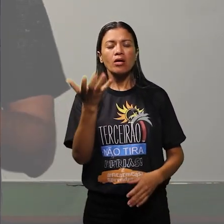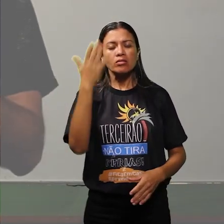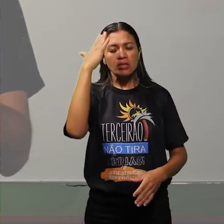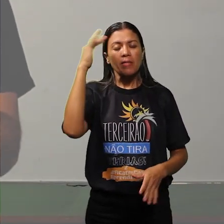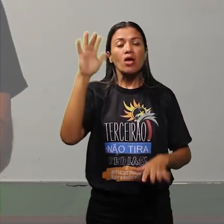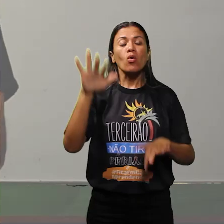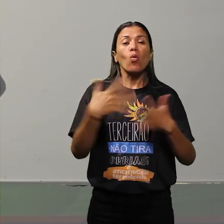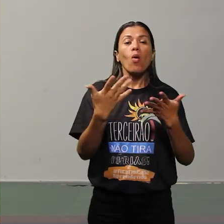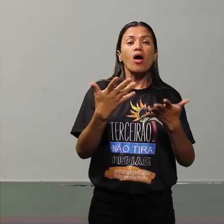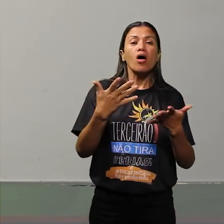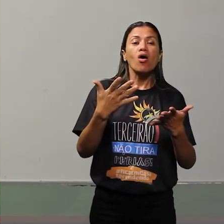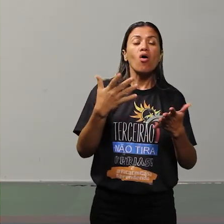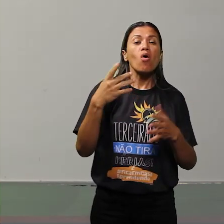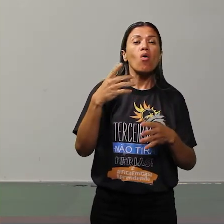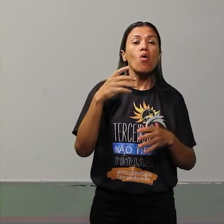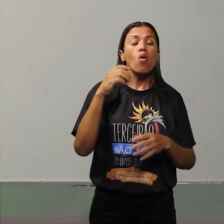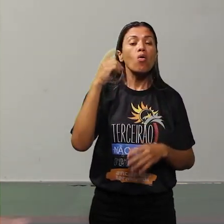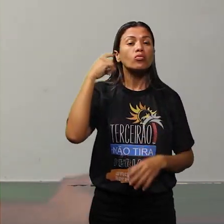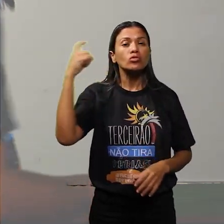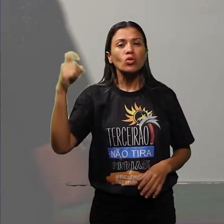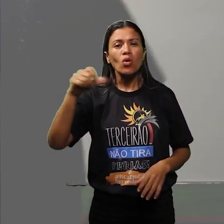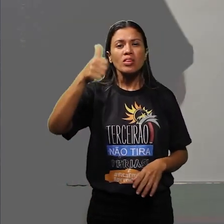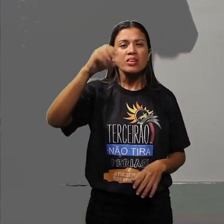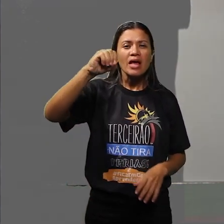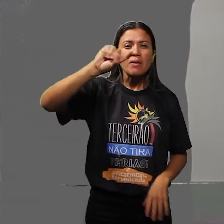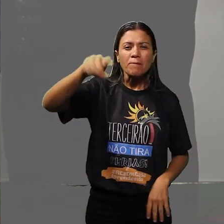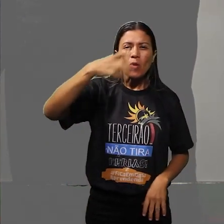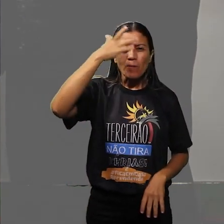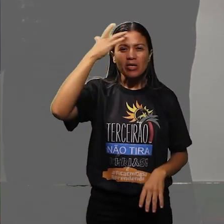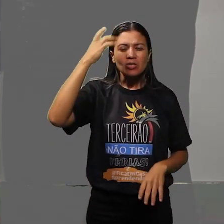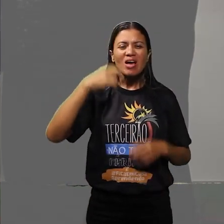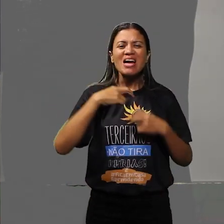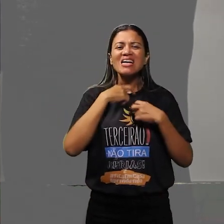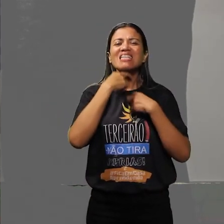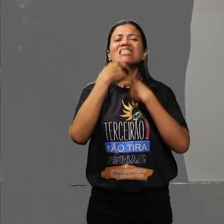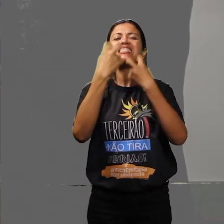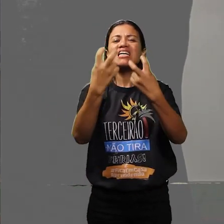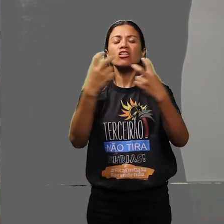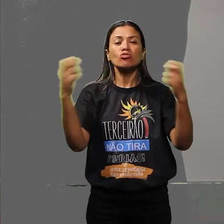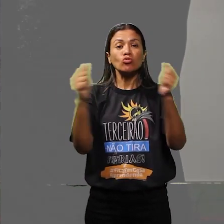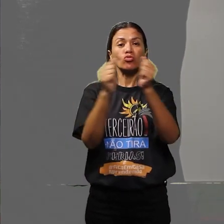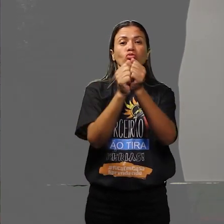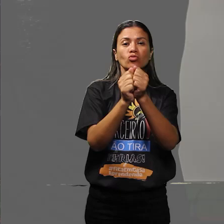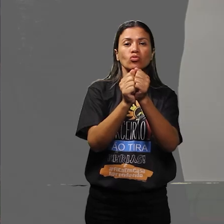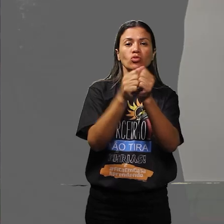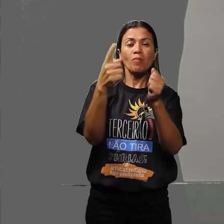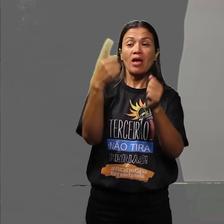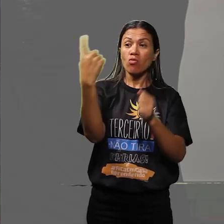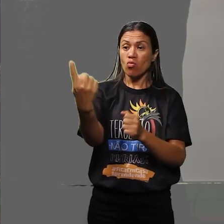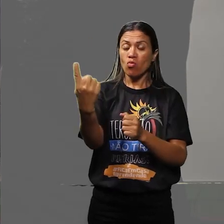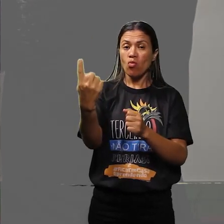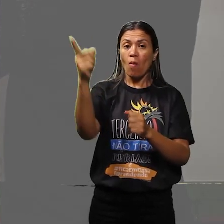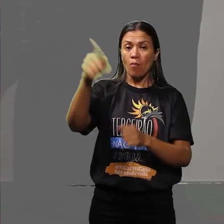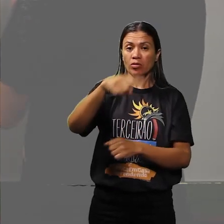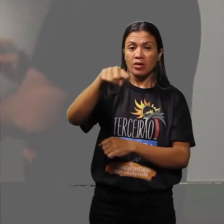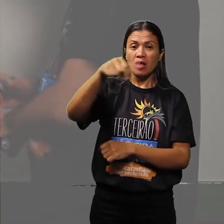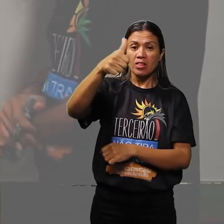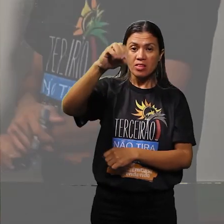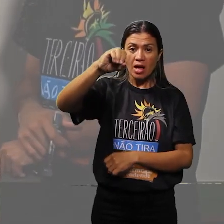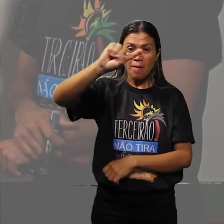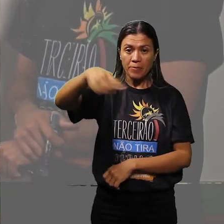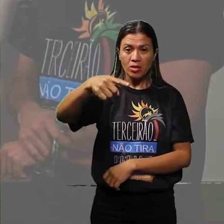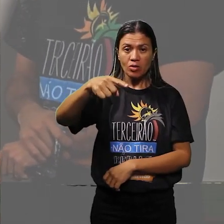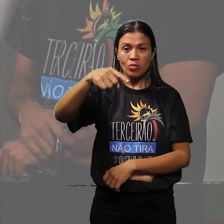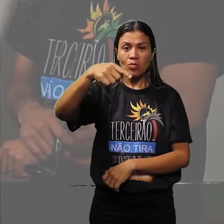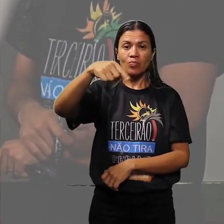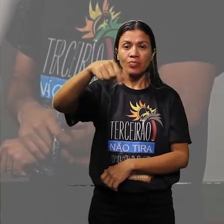né, de 10 mil torcedores gritando junto? Eu pego essa intensidade física que era só de 1 e multiplico por 10 mil. Você sabe que 10 mil é 10 à